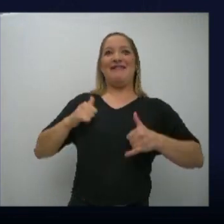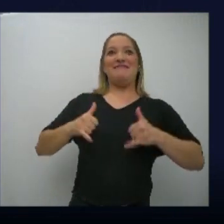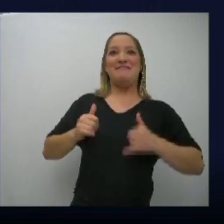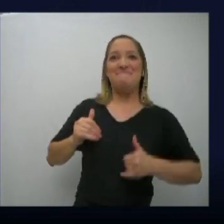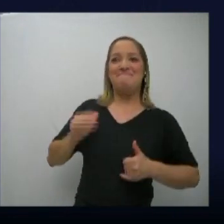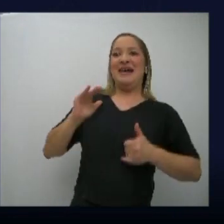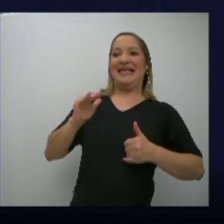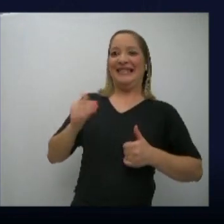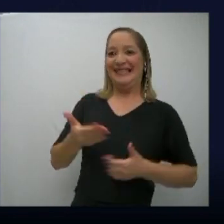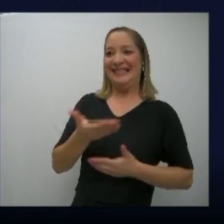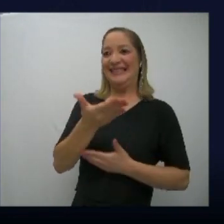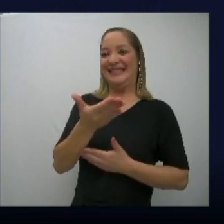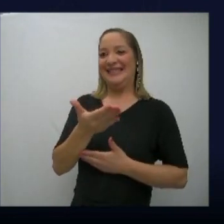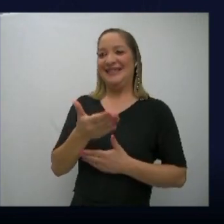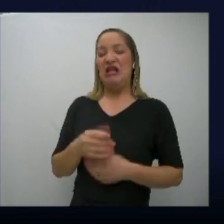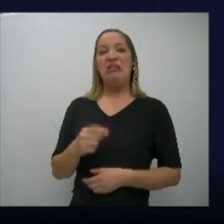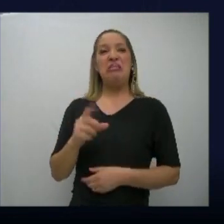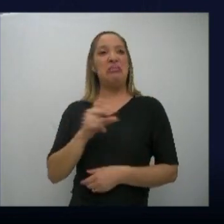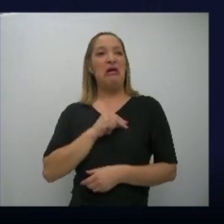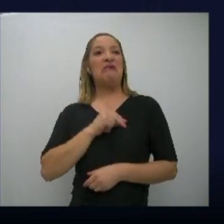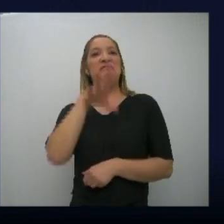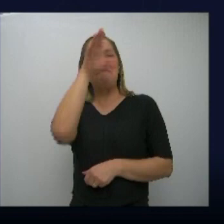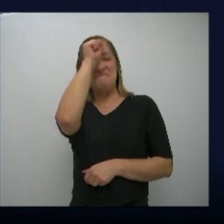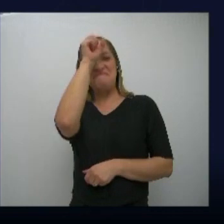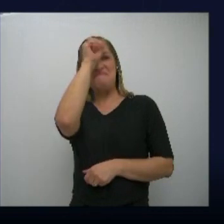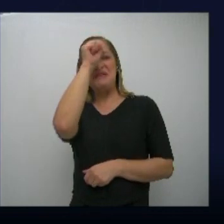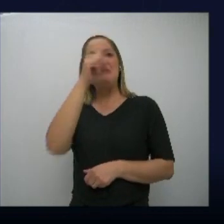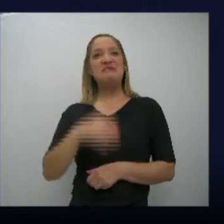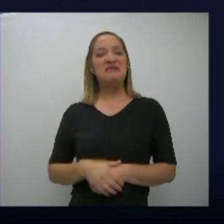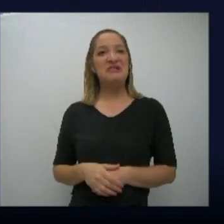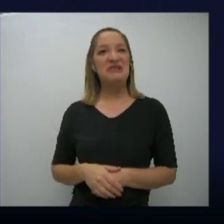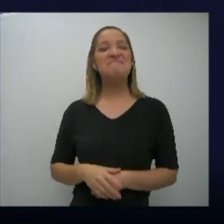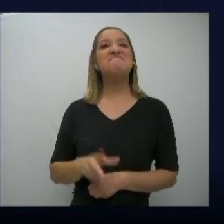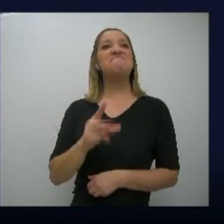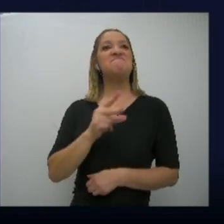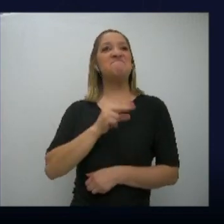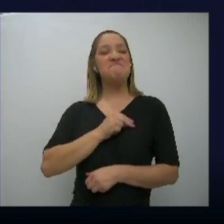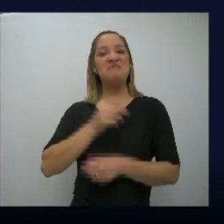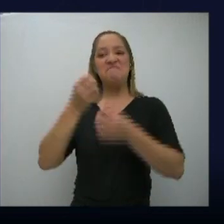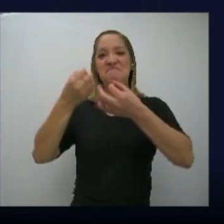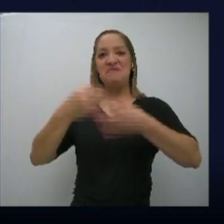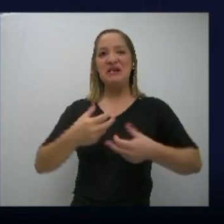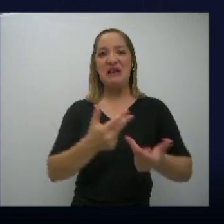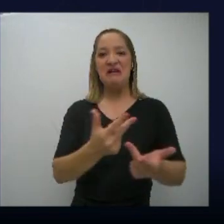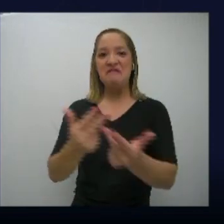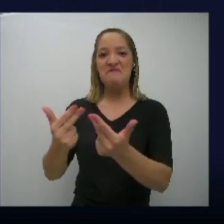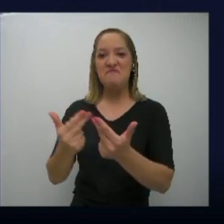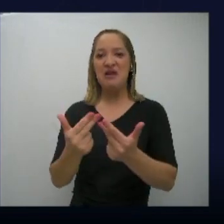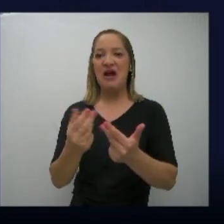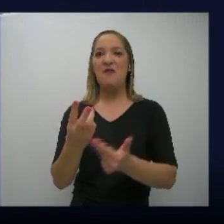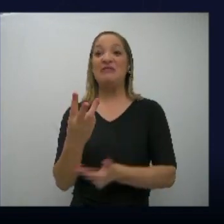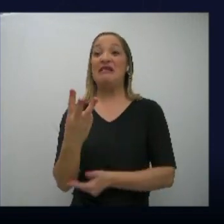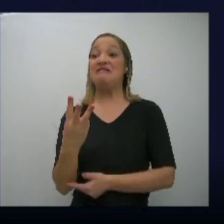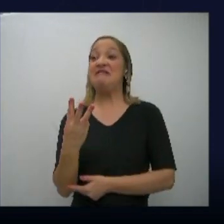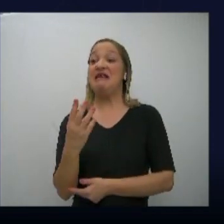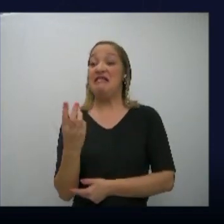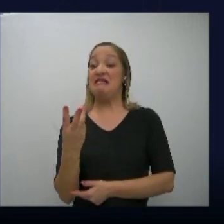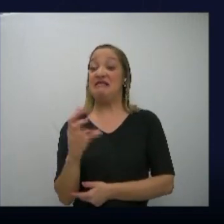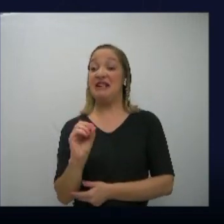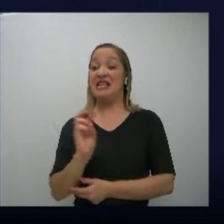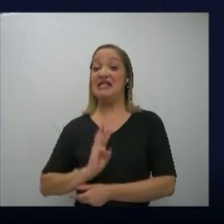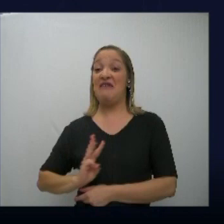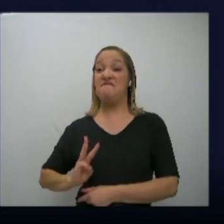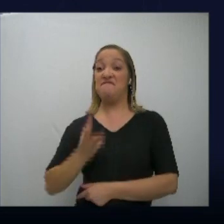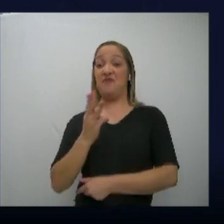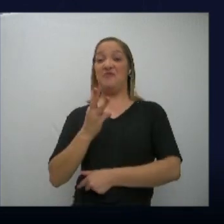você deu uma aula que é caramba ficar igual quiser e Tablets vou por